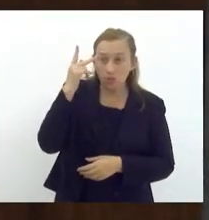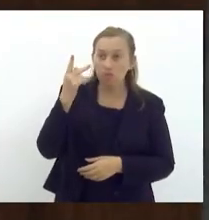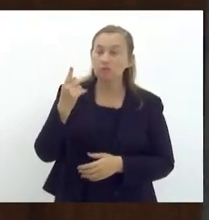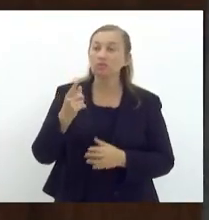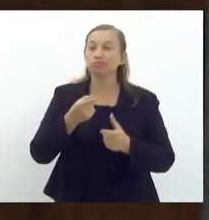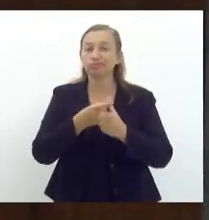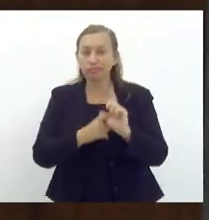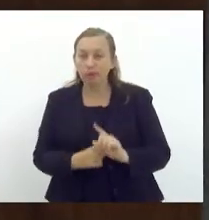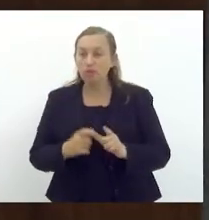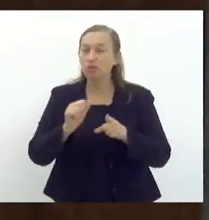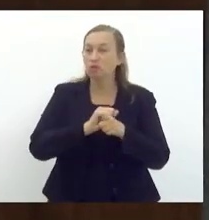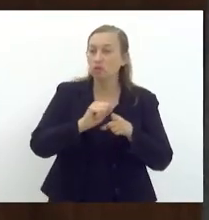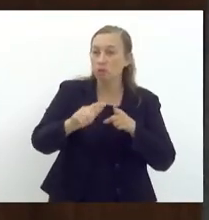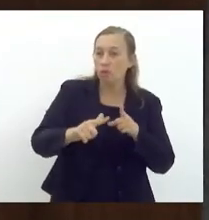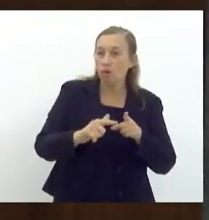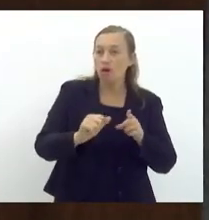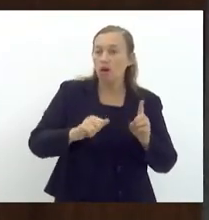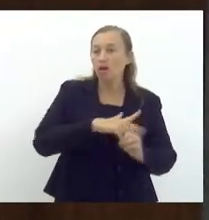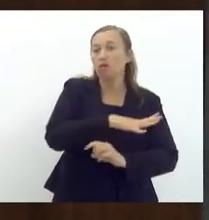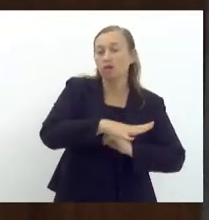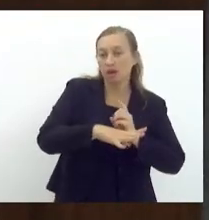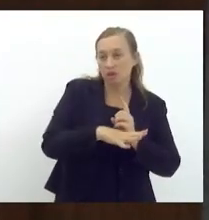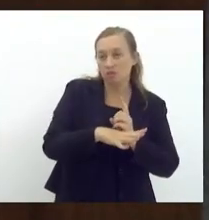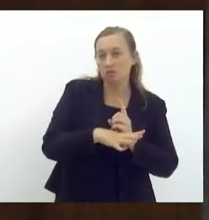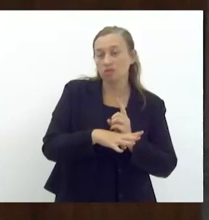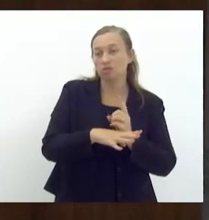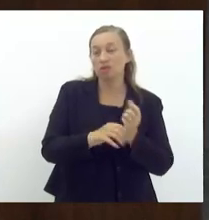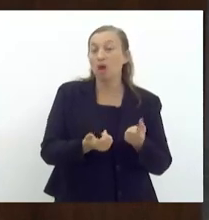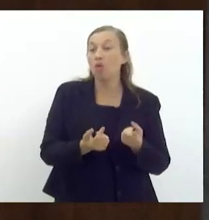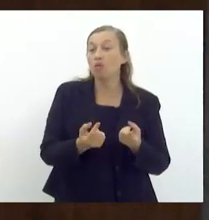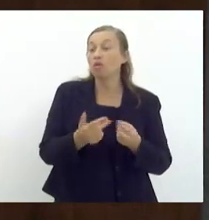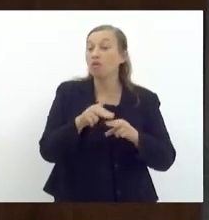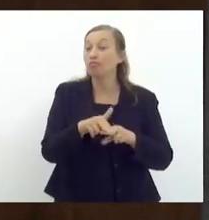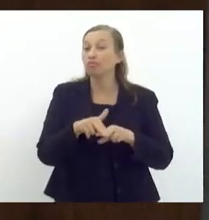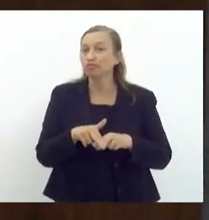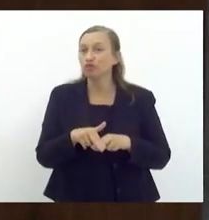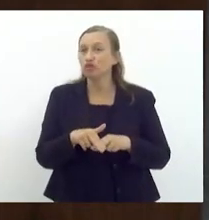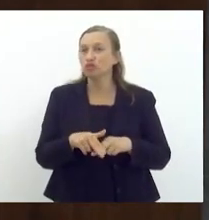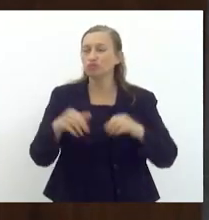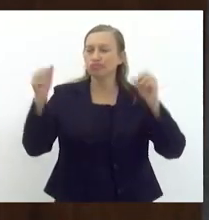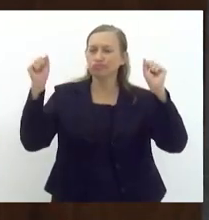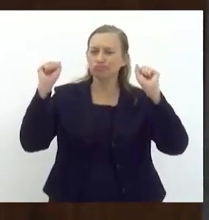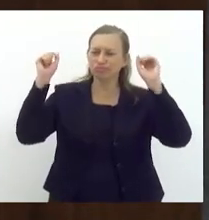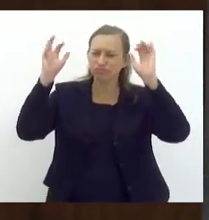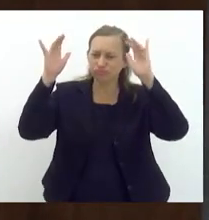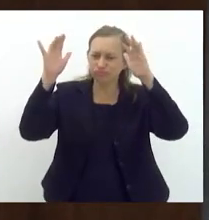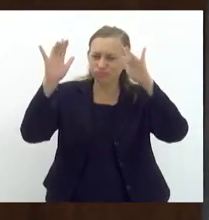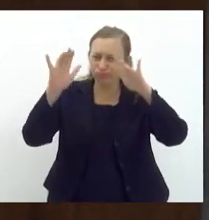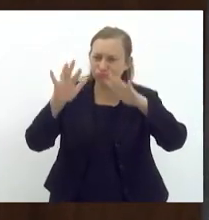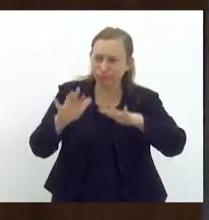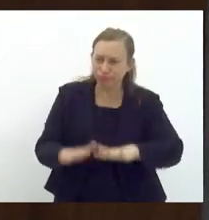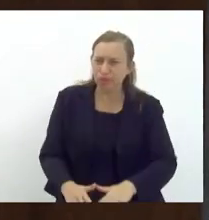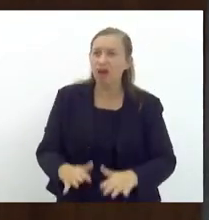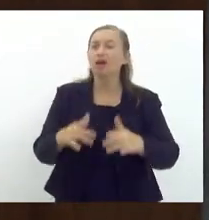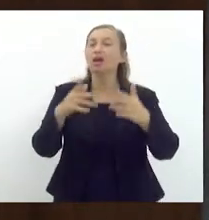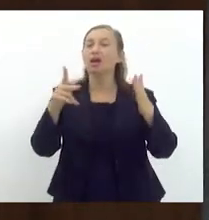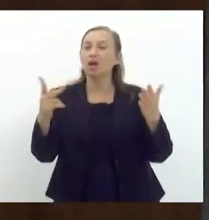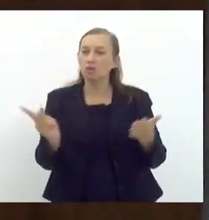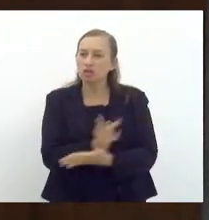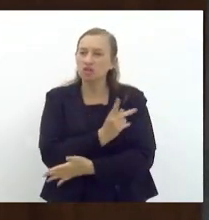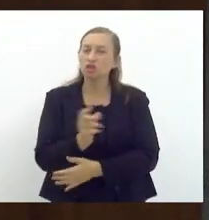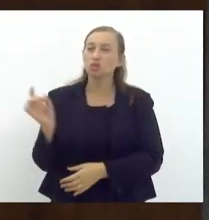dependem do aluguel social é em razão dos Desastres climáticos que aconteceram